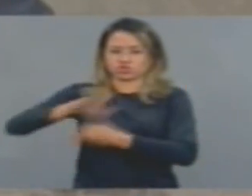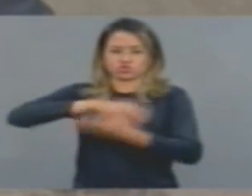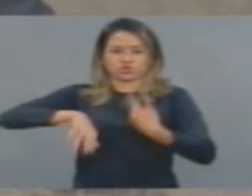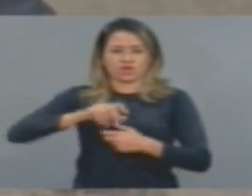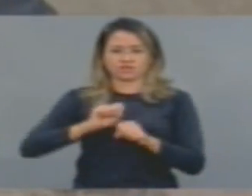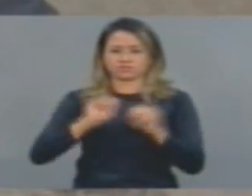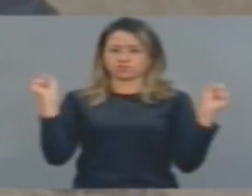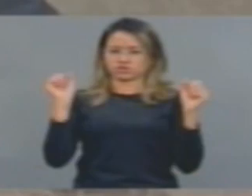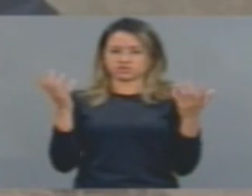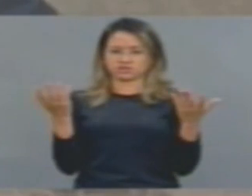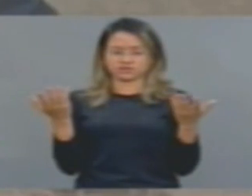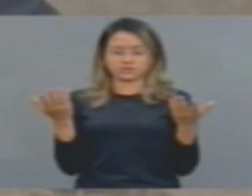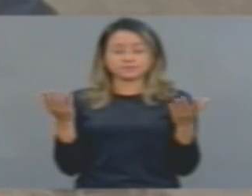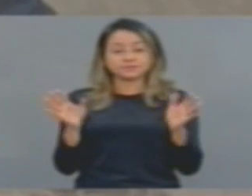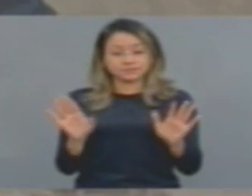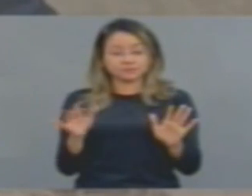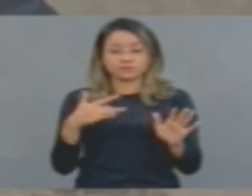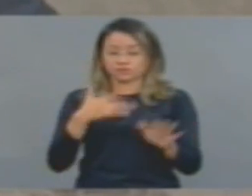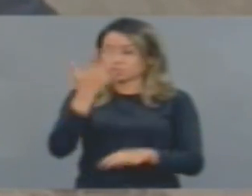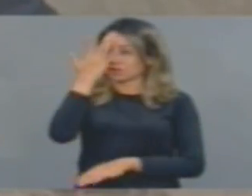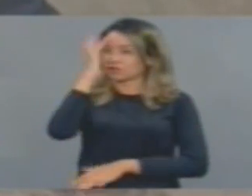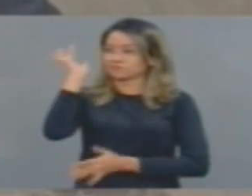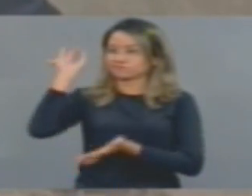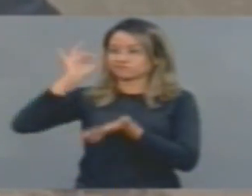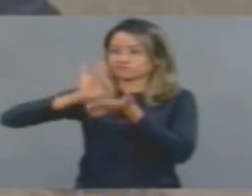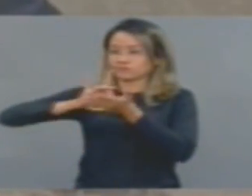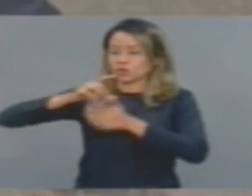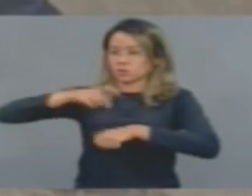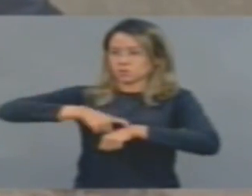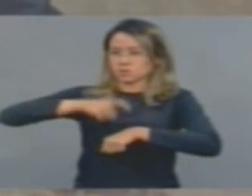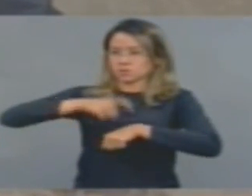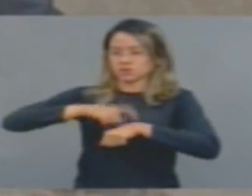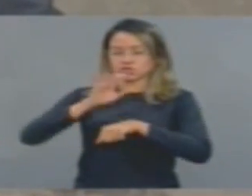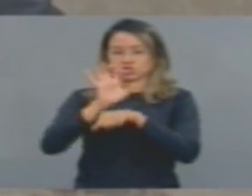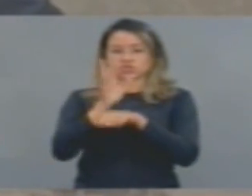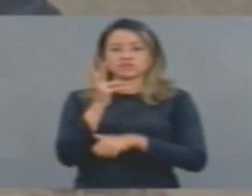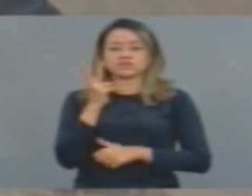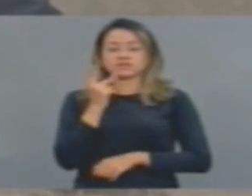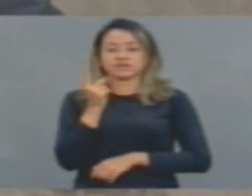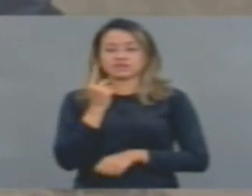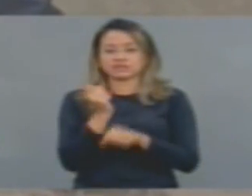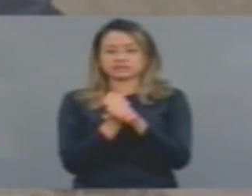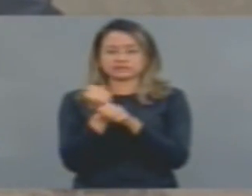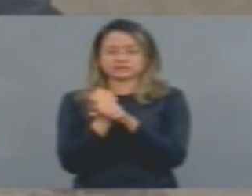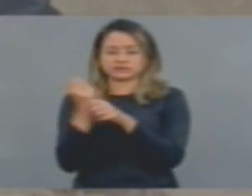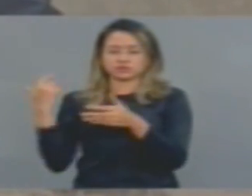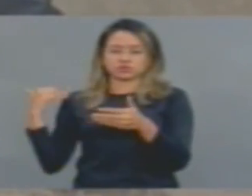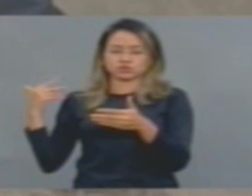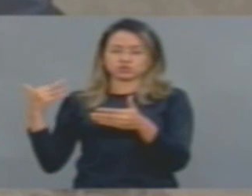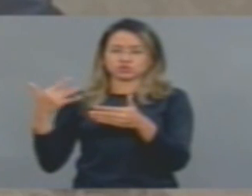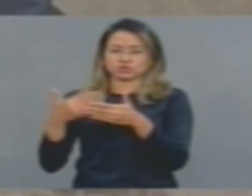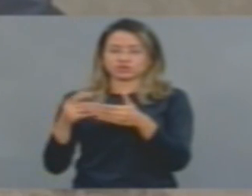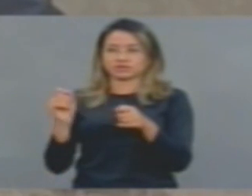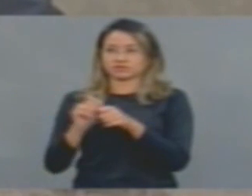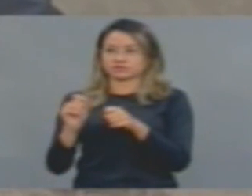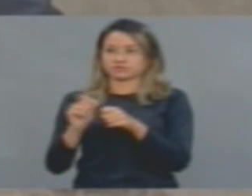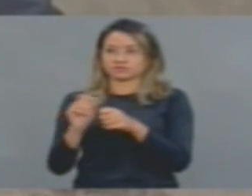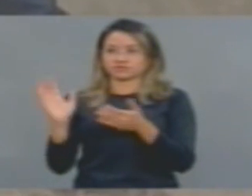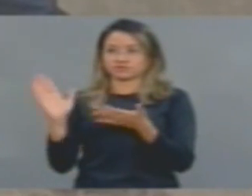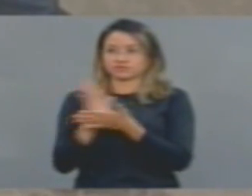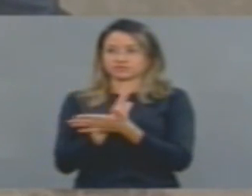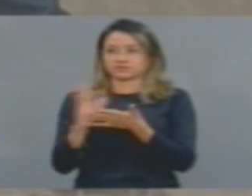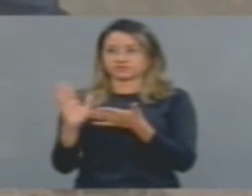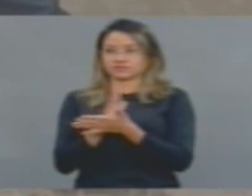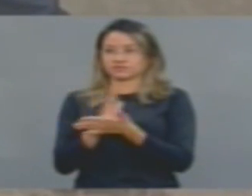vejo que é um fato, apesar do governo do Estado do Ceará ter, nesses últimos anos, construído algumas unidades,